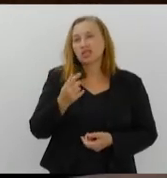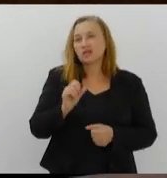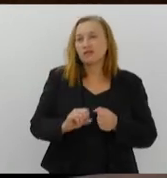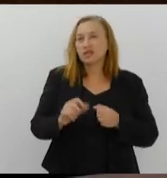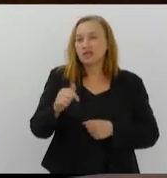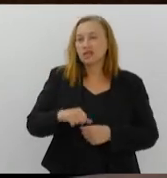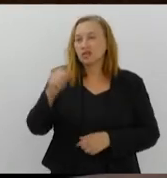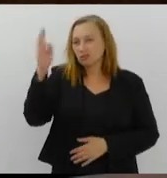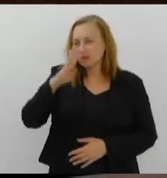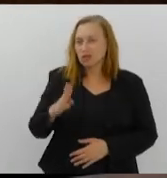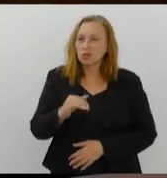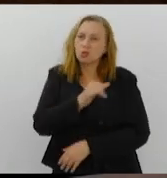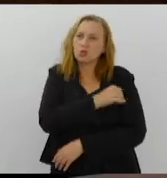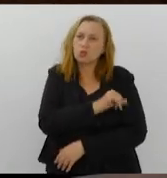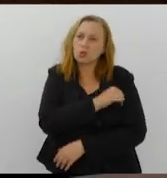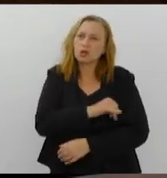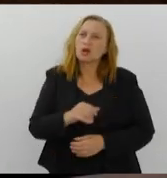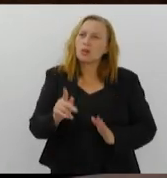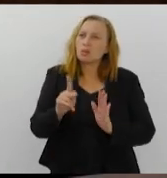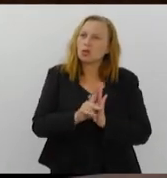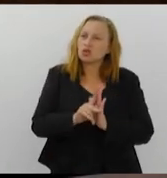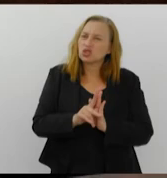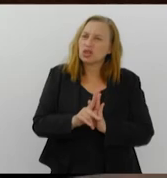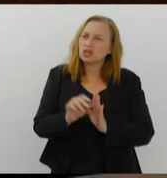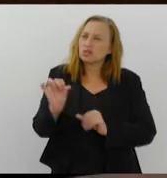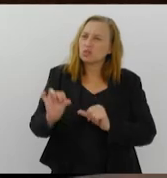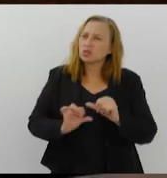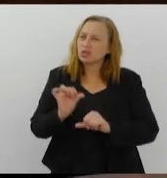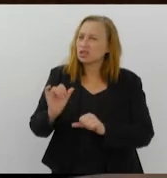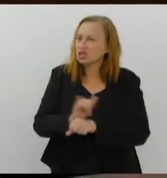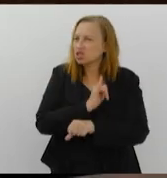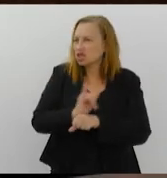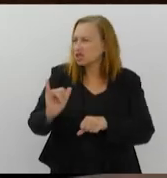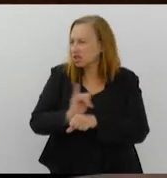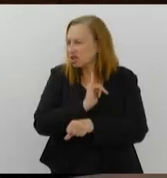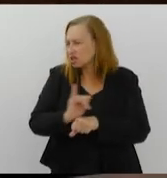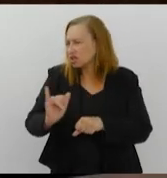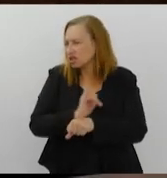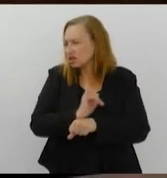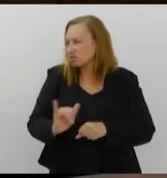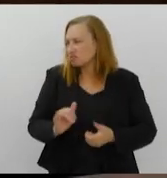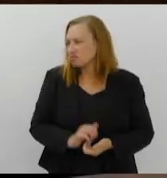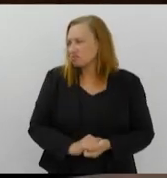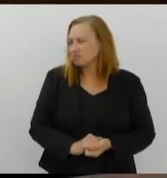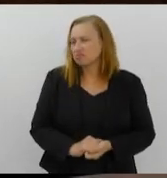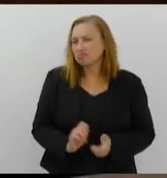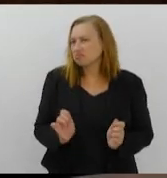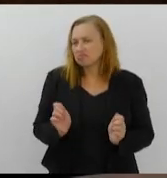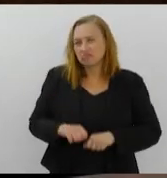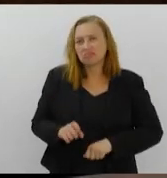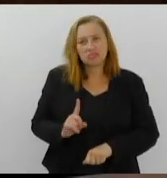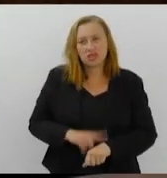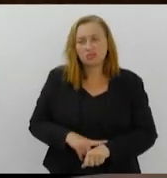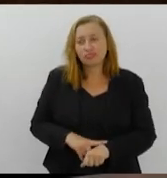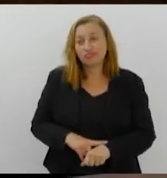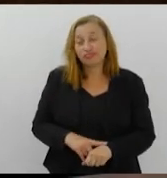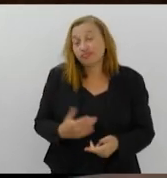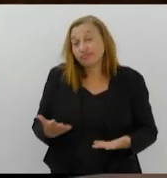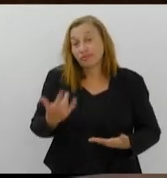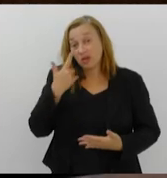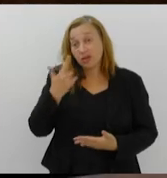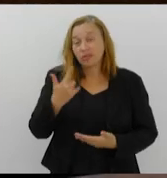no Brasil, no Rio de Janeiro, projetos de mudanças estratégicas e não damos tempo, aí não cola, porque, veja